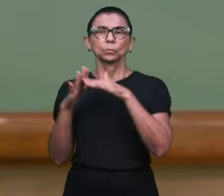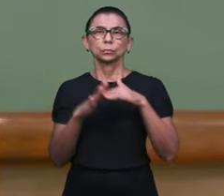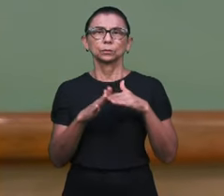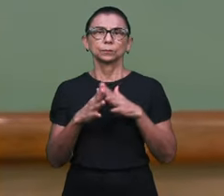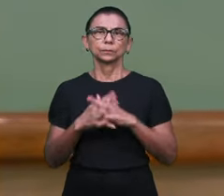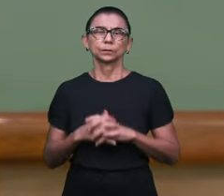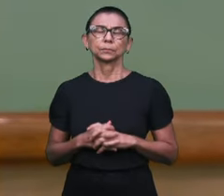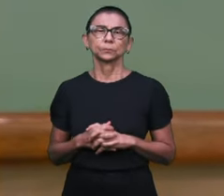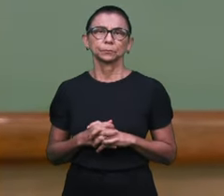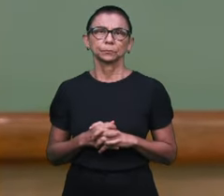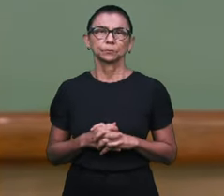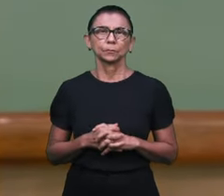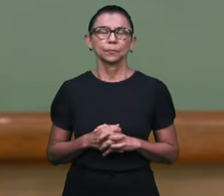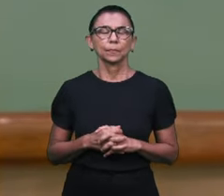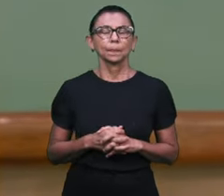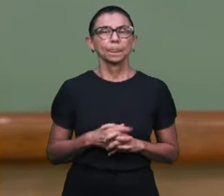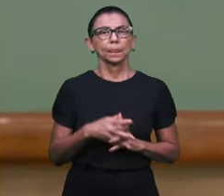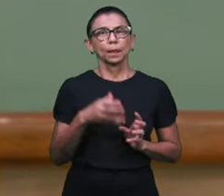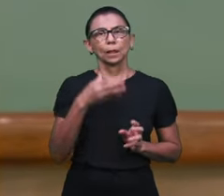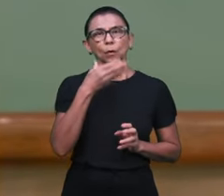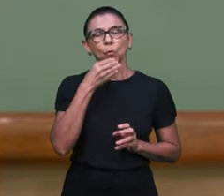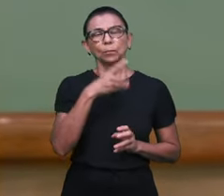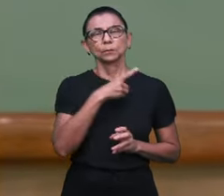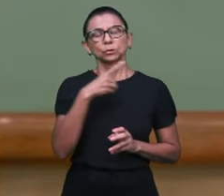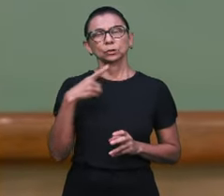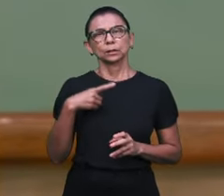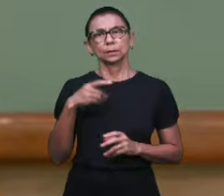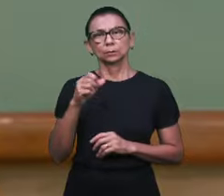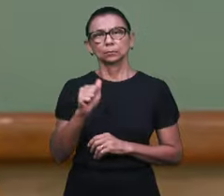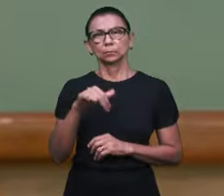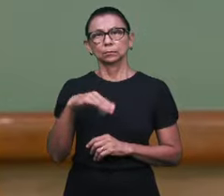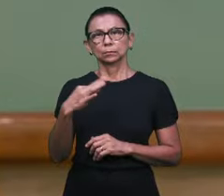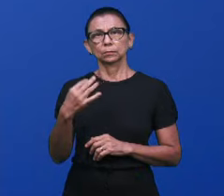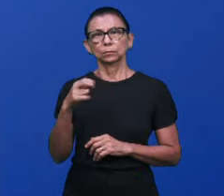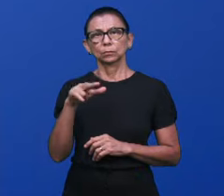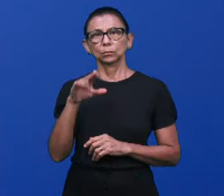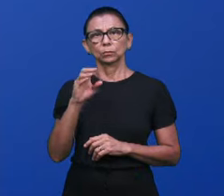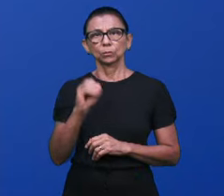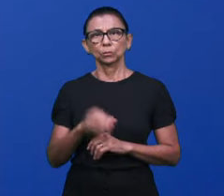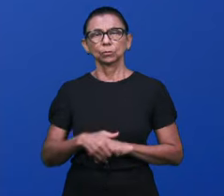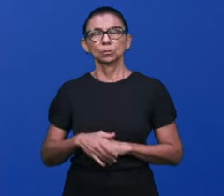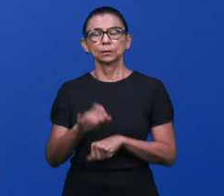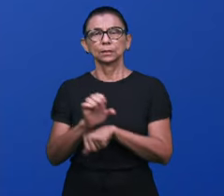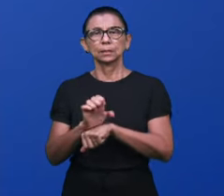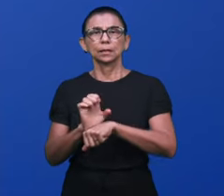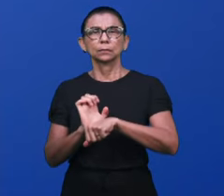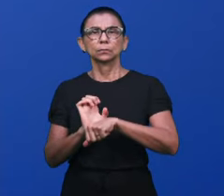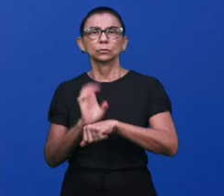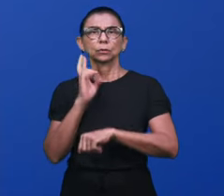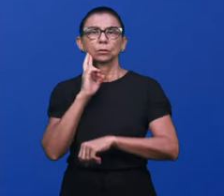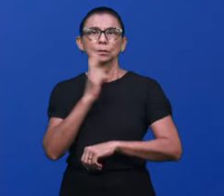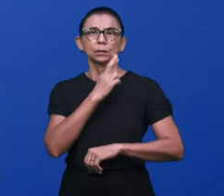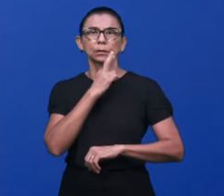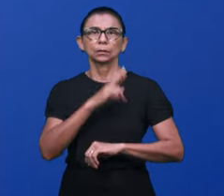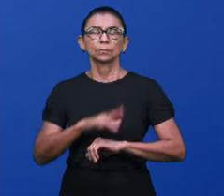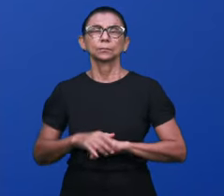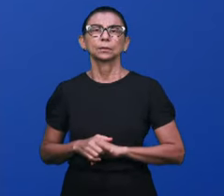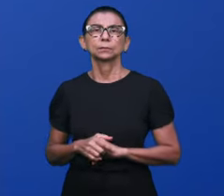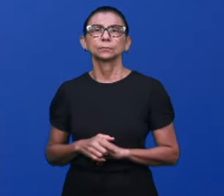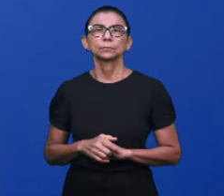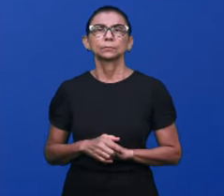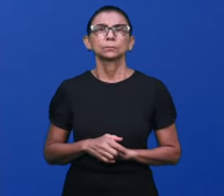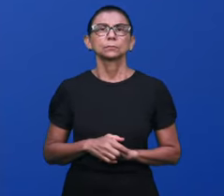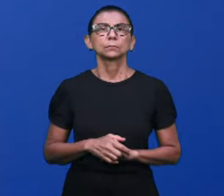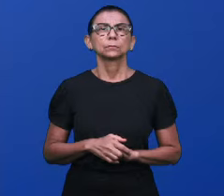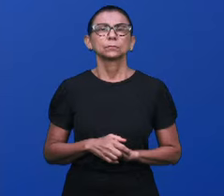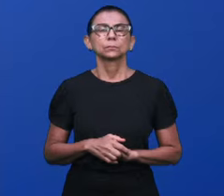nossa igreja em Boa Vista, capital do estado de Roraima. Respondendo à pergunta de número 5, tem um